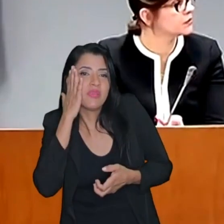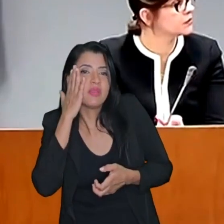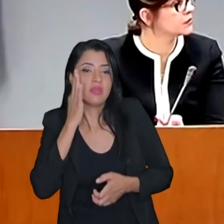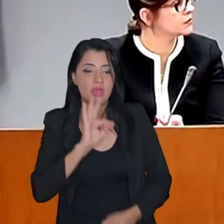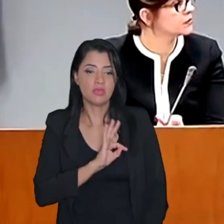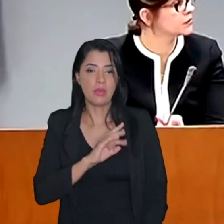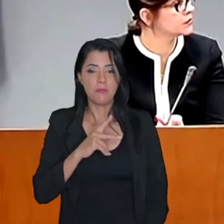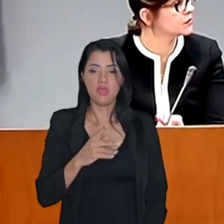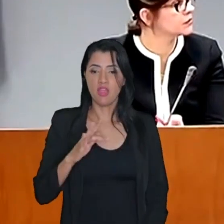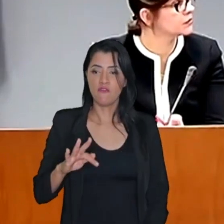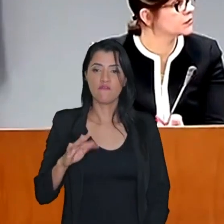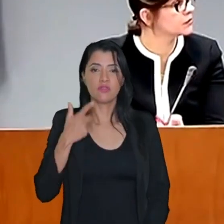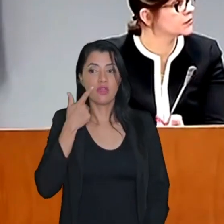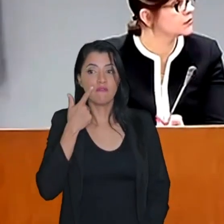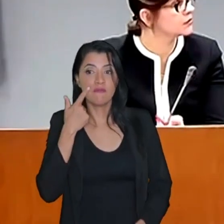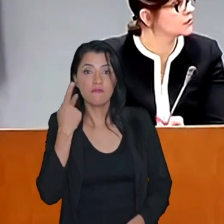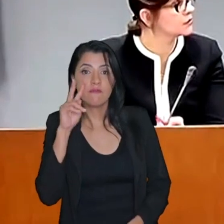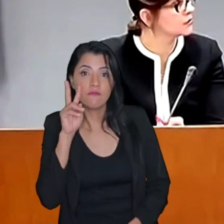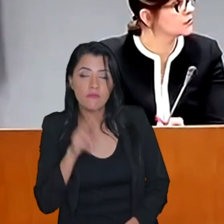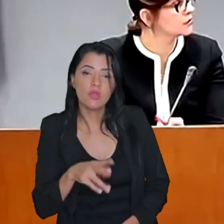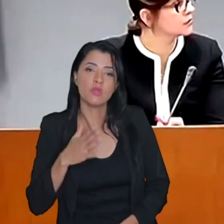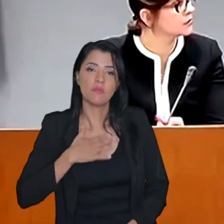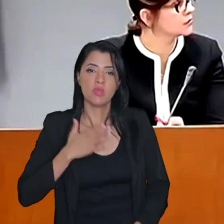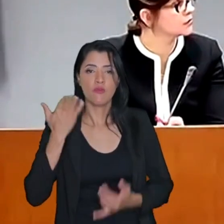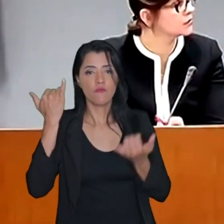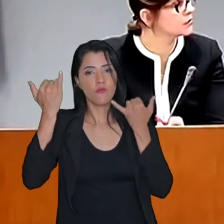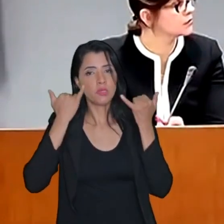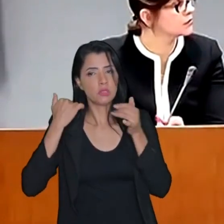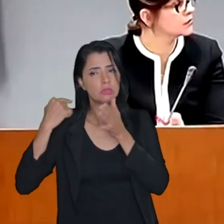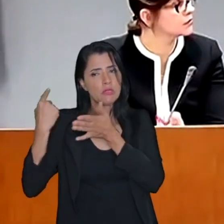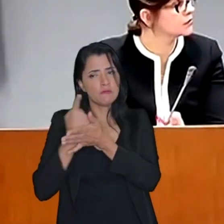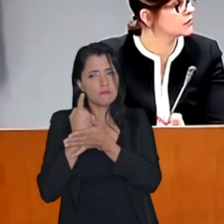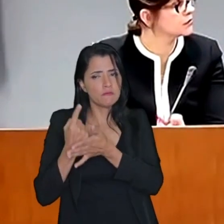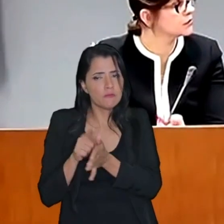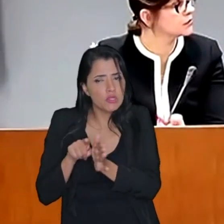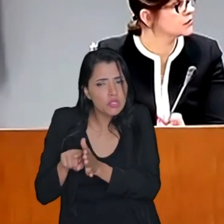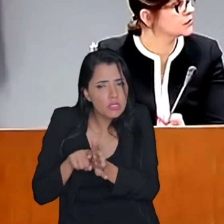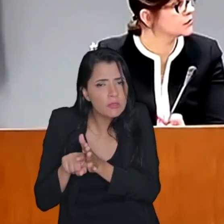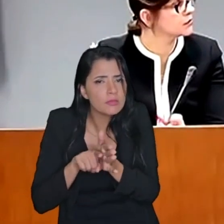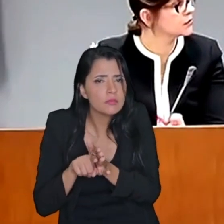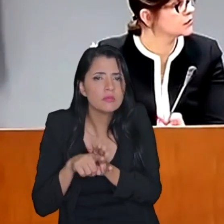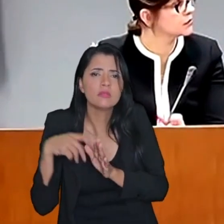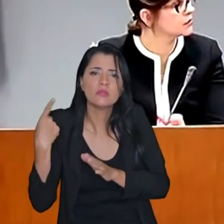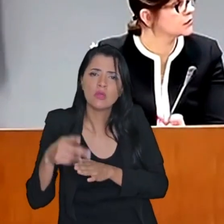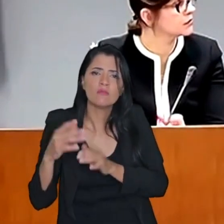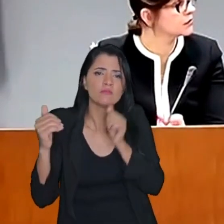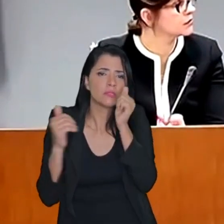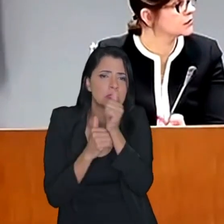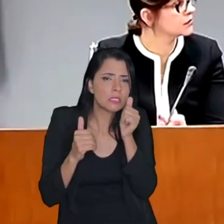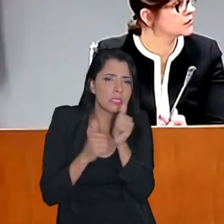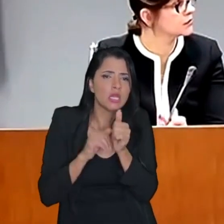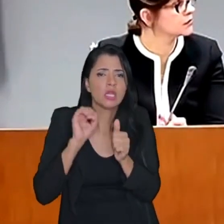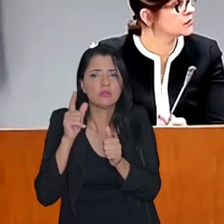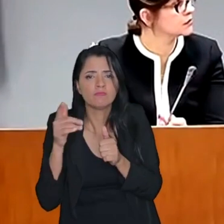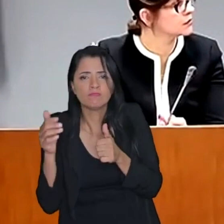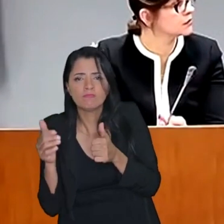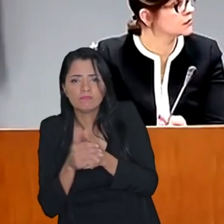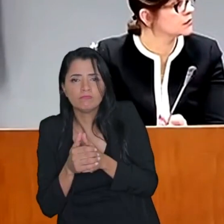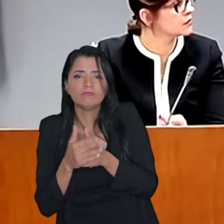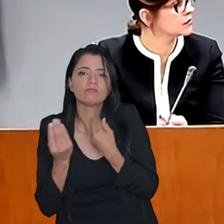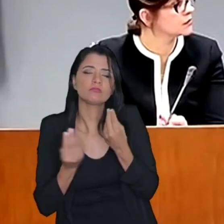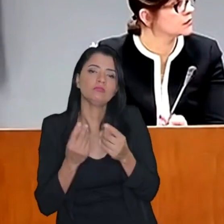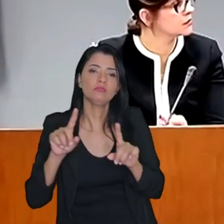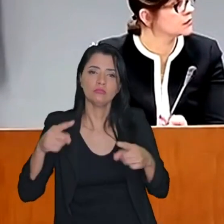Polícia Federal está tratando os meus dados, se ela está numa investigação ainda secreta ou sigilosa,